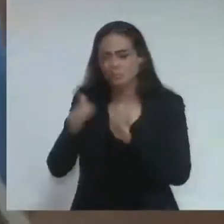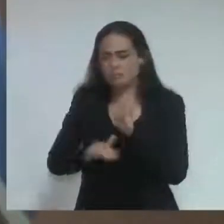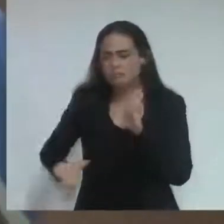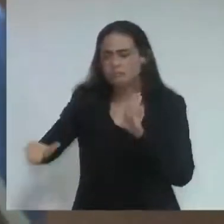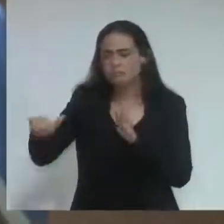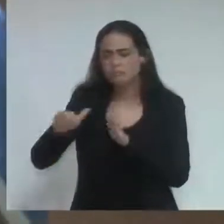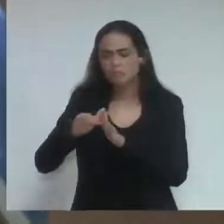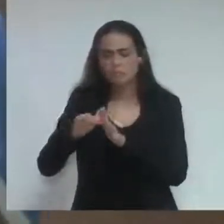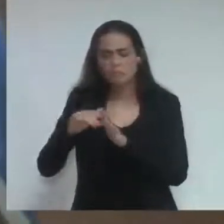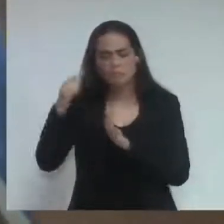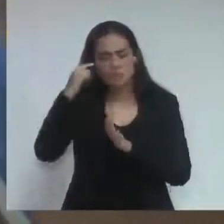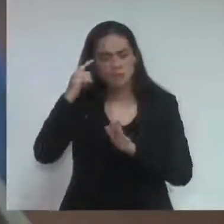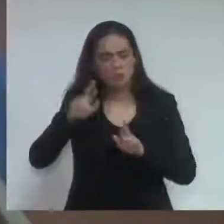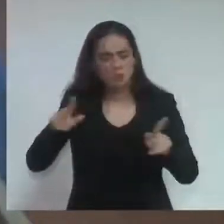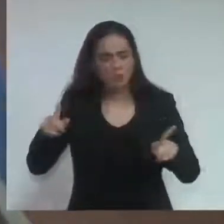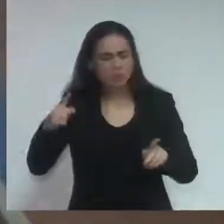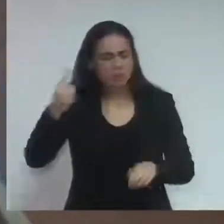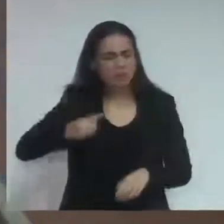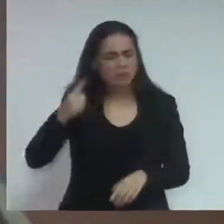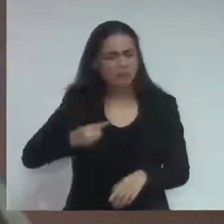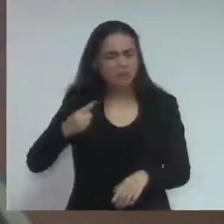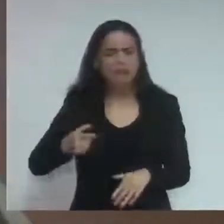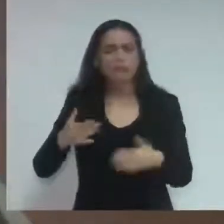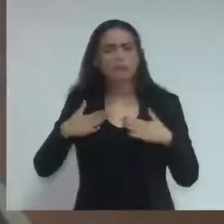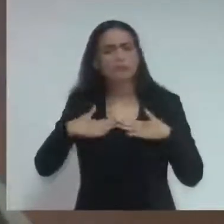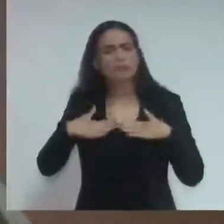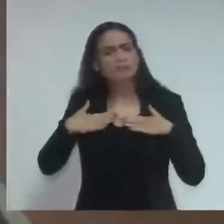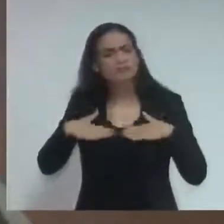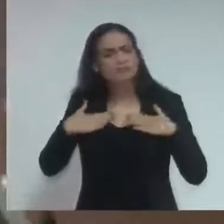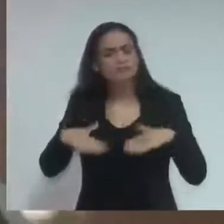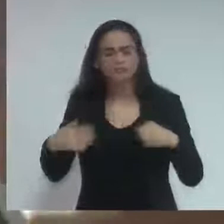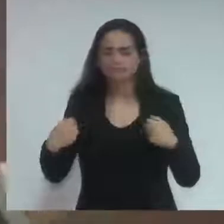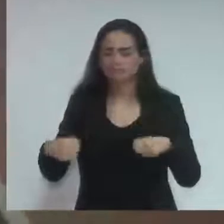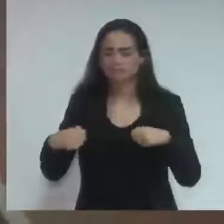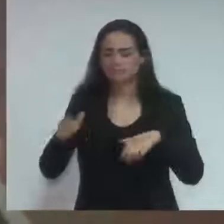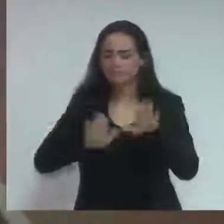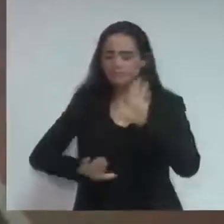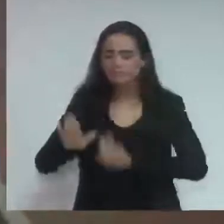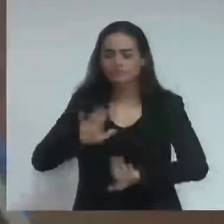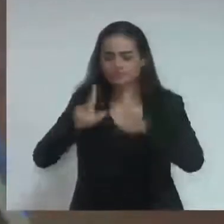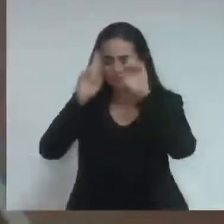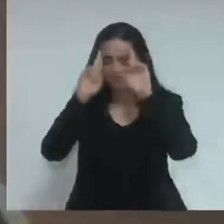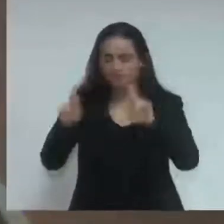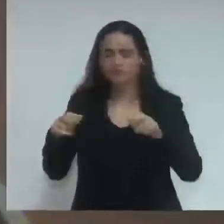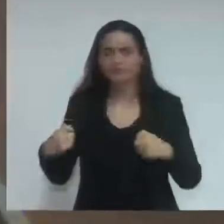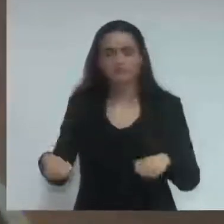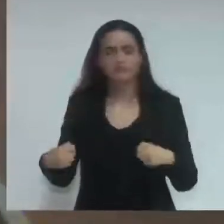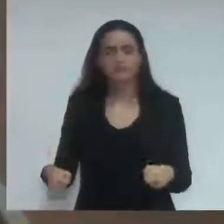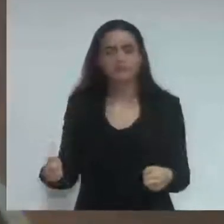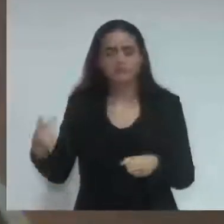o país que um extremista, que alguém com regime, seja de extrema direita, de extrema esquerda, conseguiu sucesso?